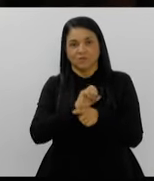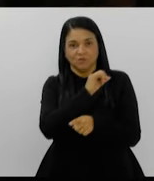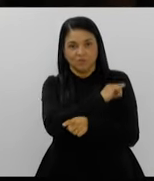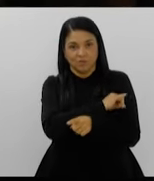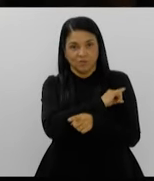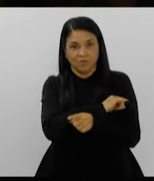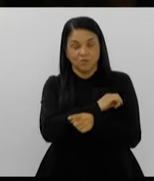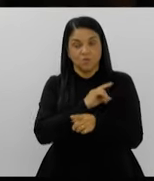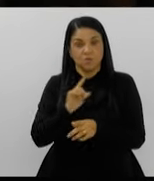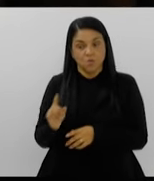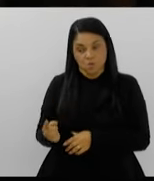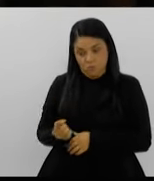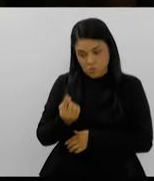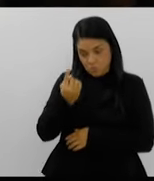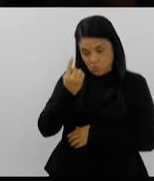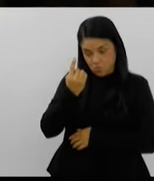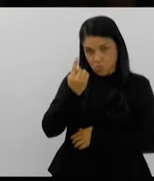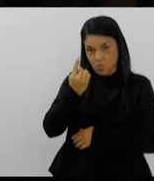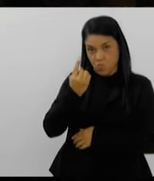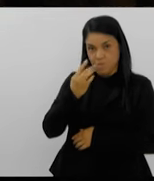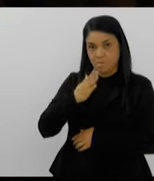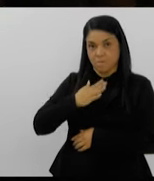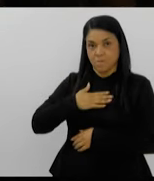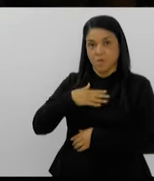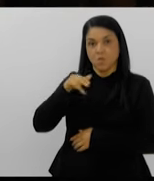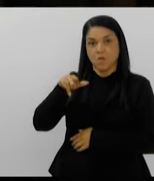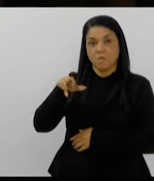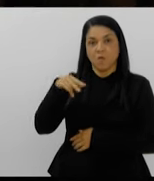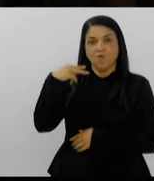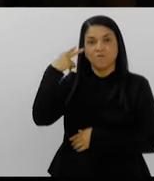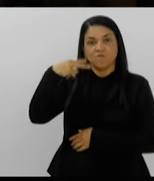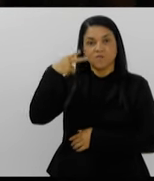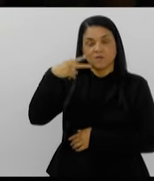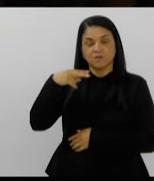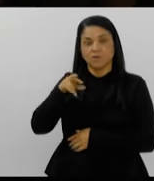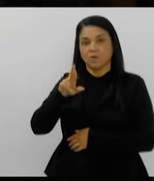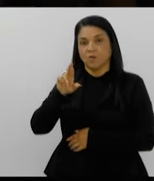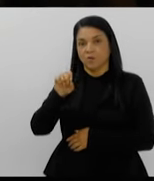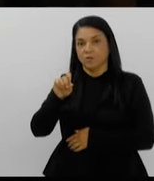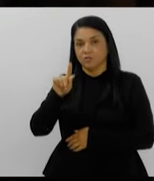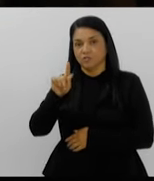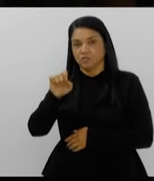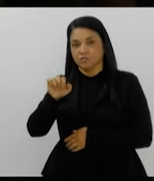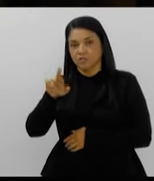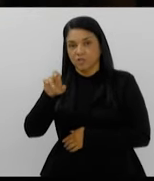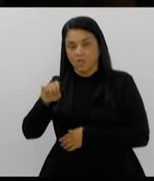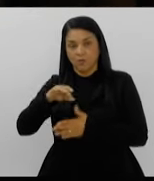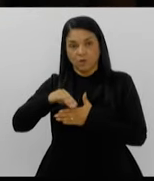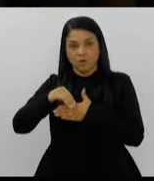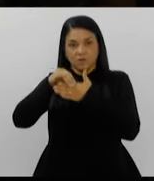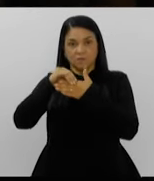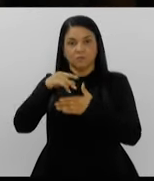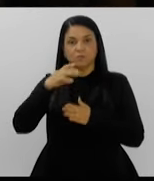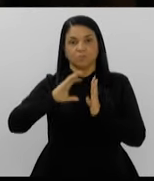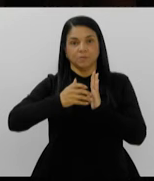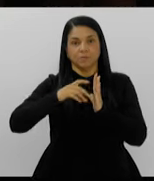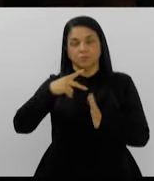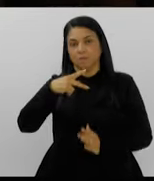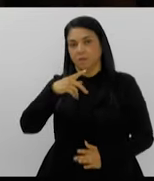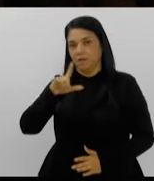aqui o meu irmão, está aqui, ó, meu irmão, vereador Rogério Amorim, líder do PL na Câmara Municipal, está